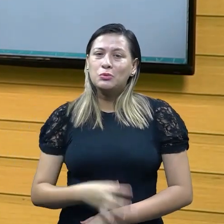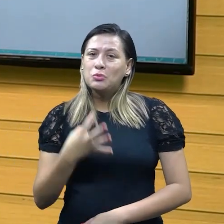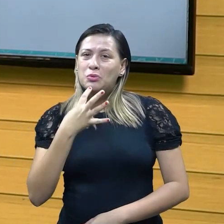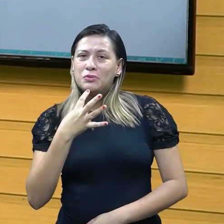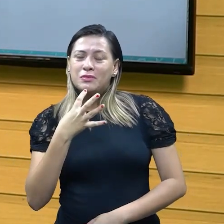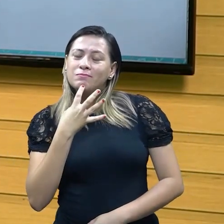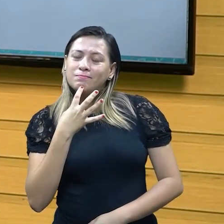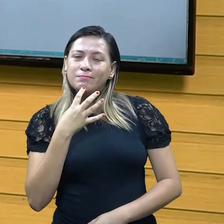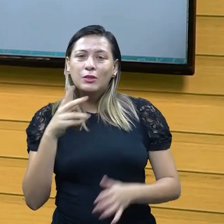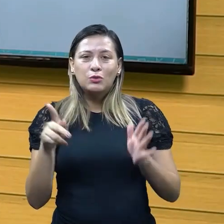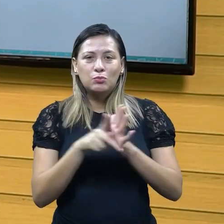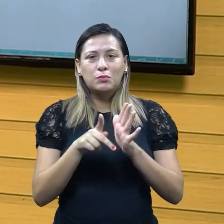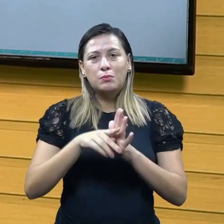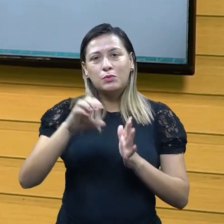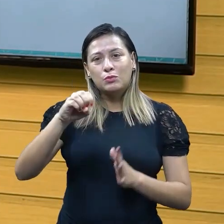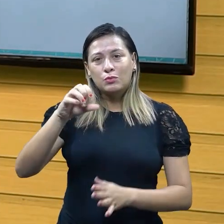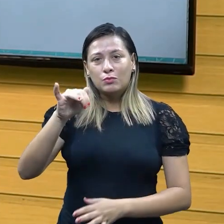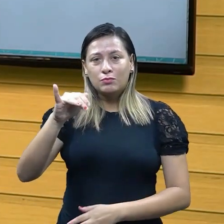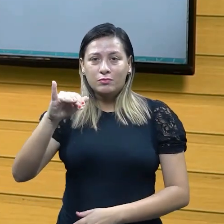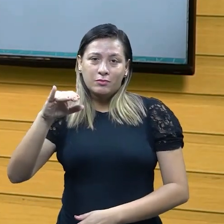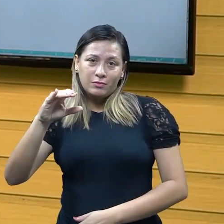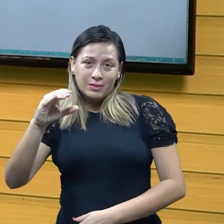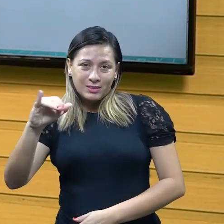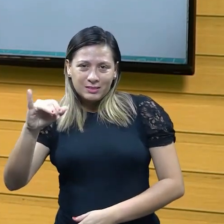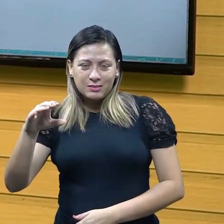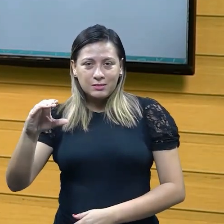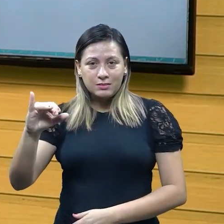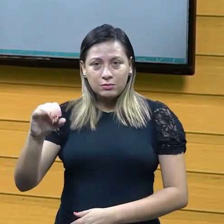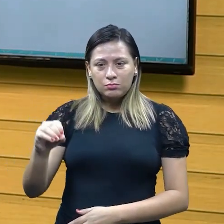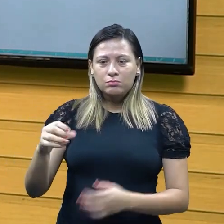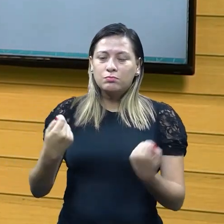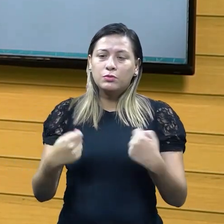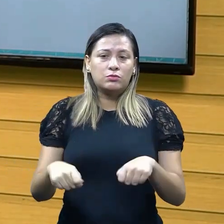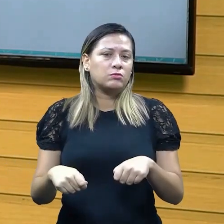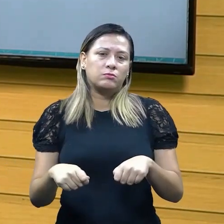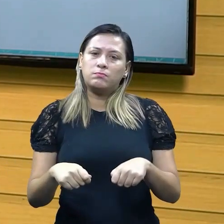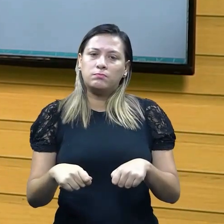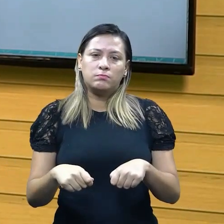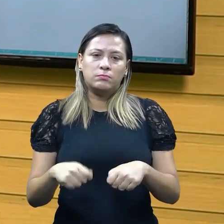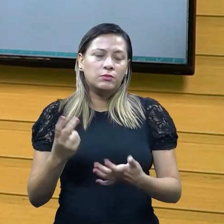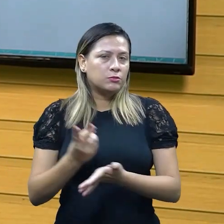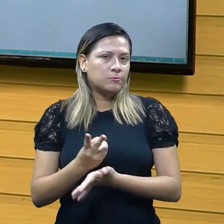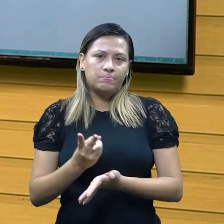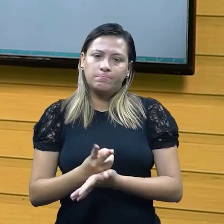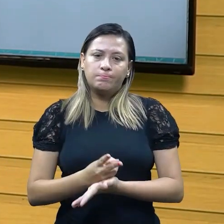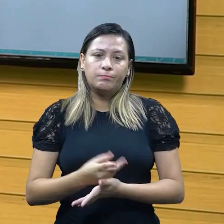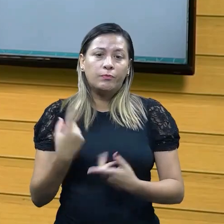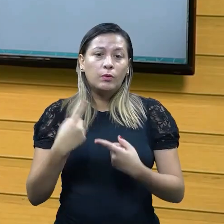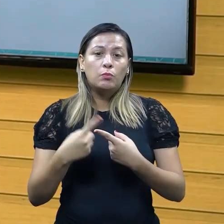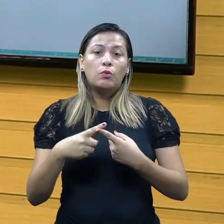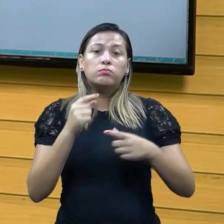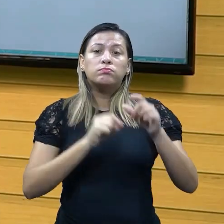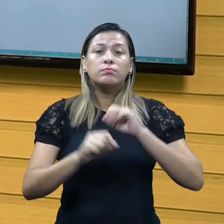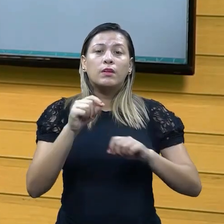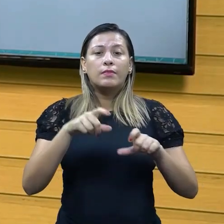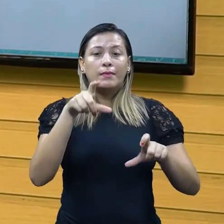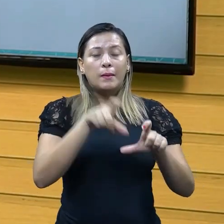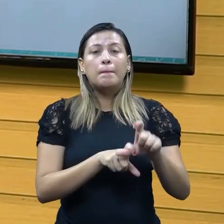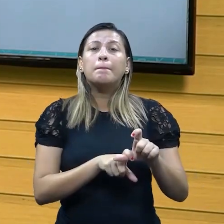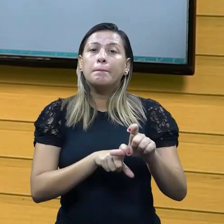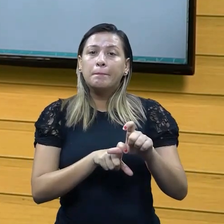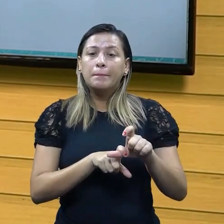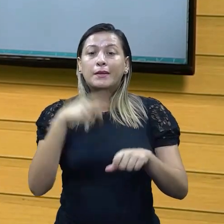é possível, tá? Isso porque algumas dessas nulidades, elas vão depender de alegação